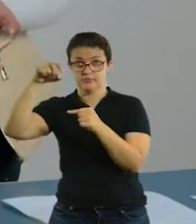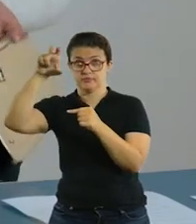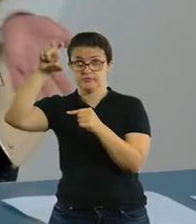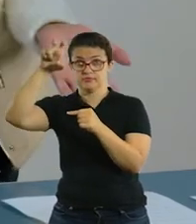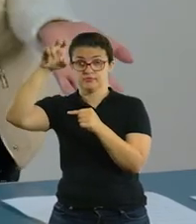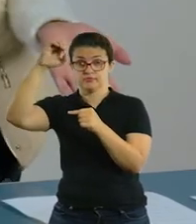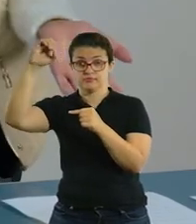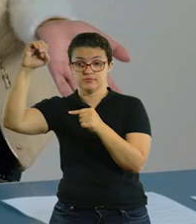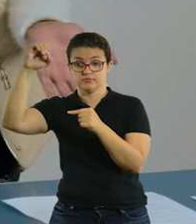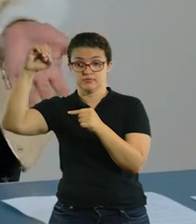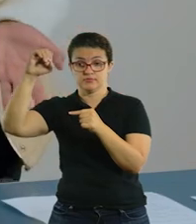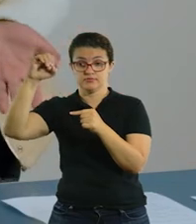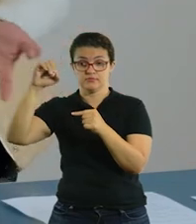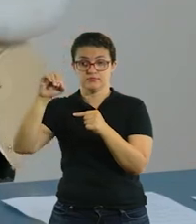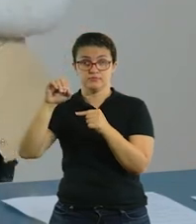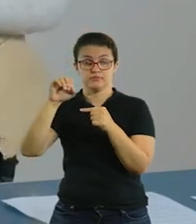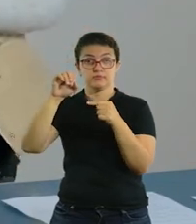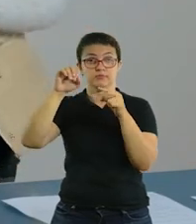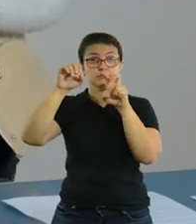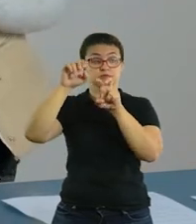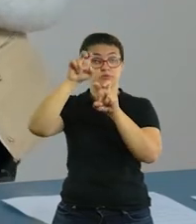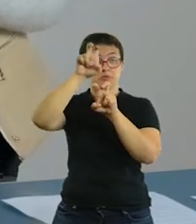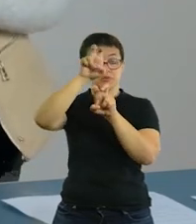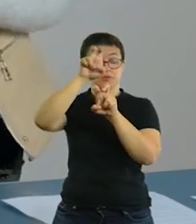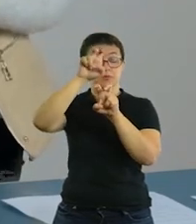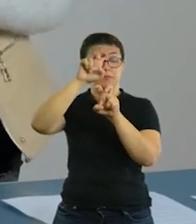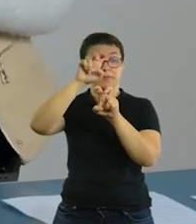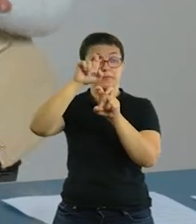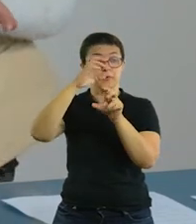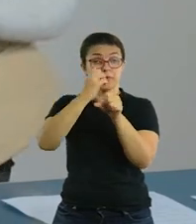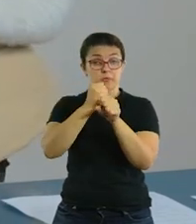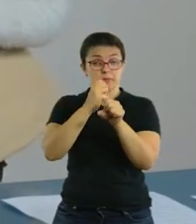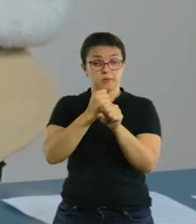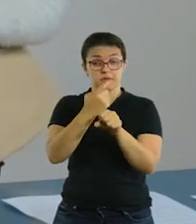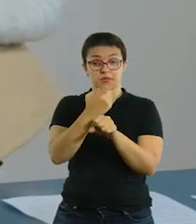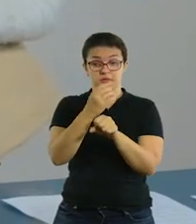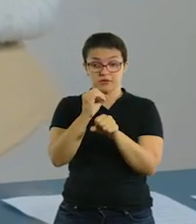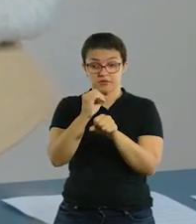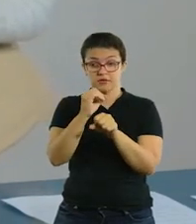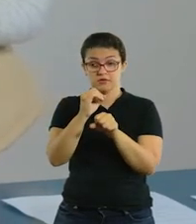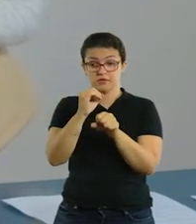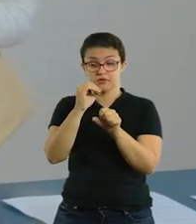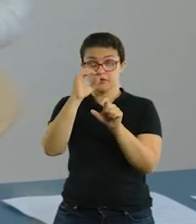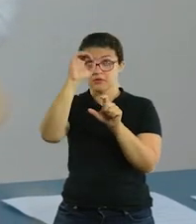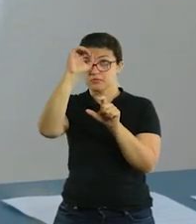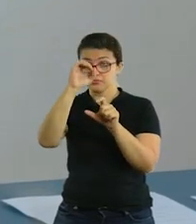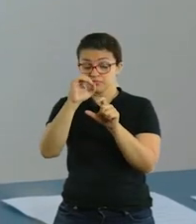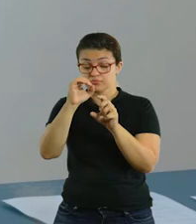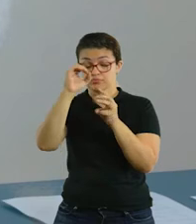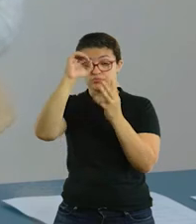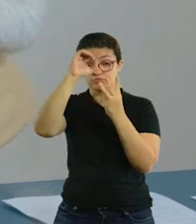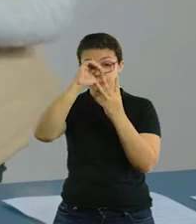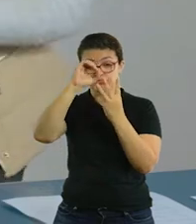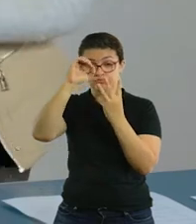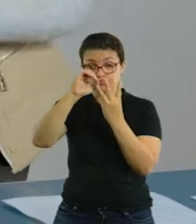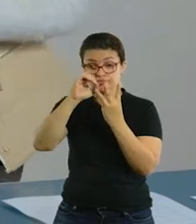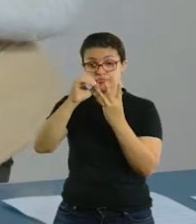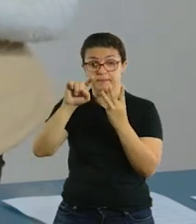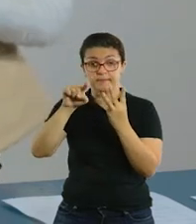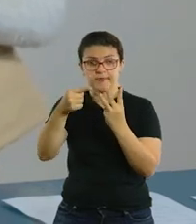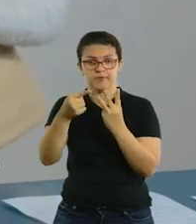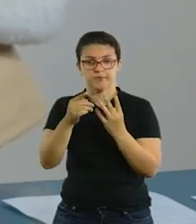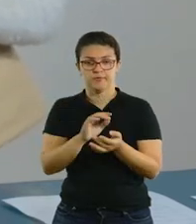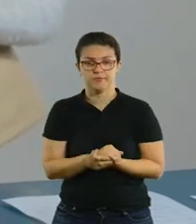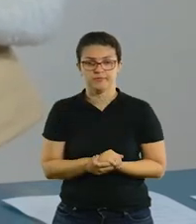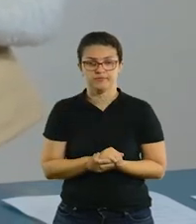mais 5, 10. Acrescento o zero da dezena, o zero da unidade, eu formo o número 1000. E o último número